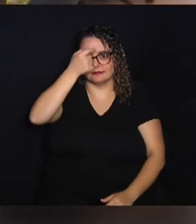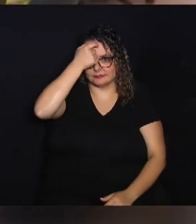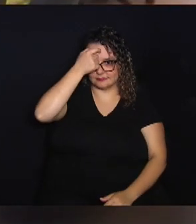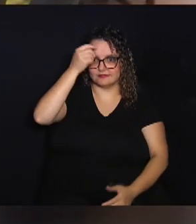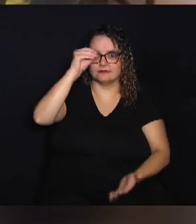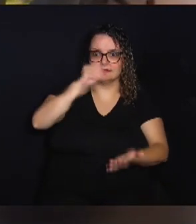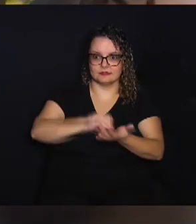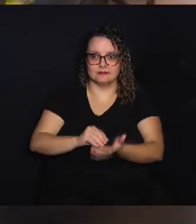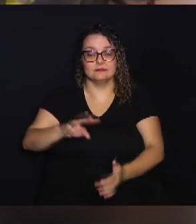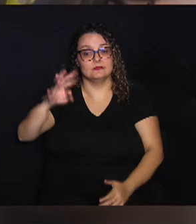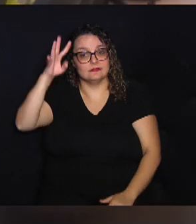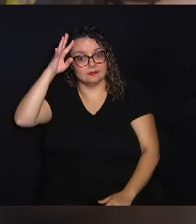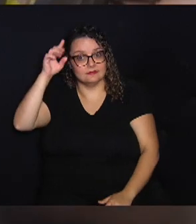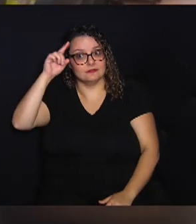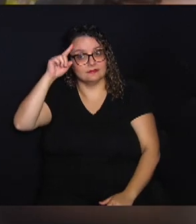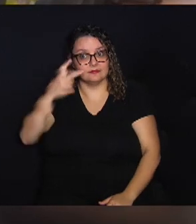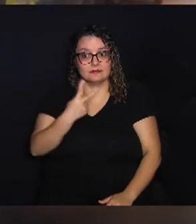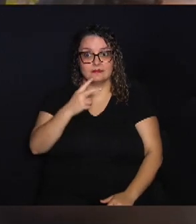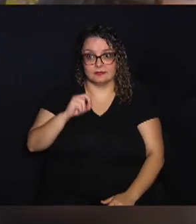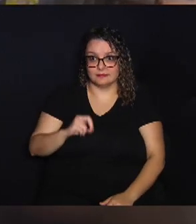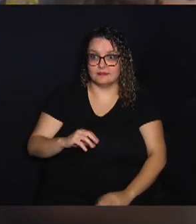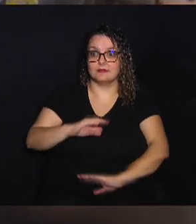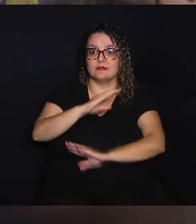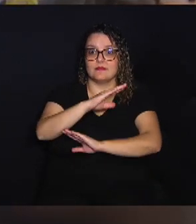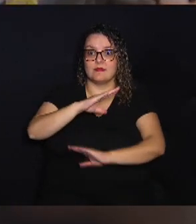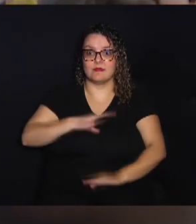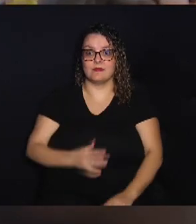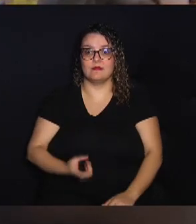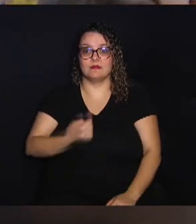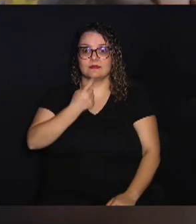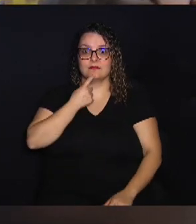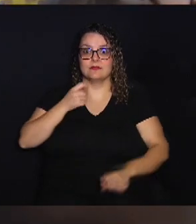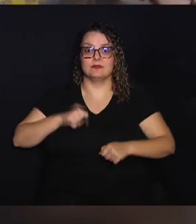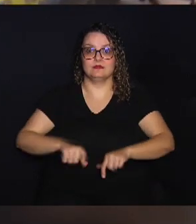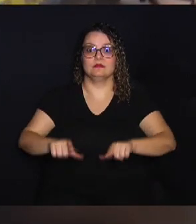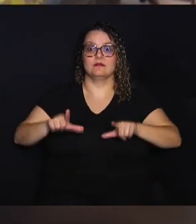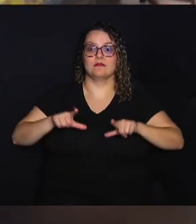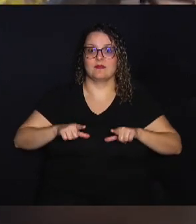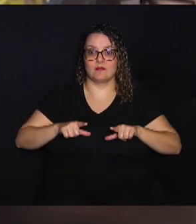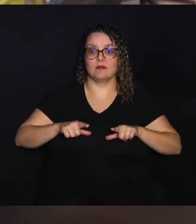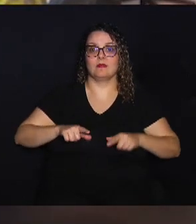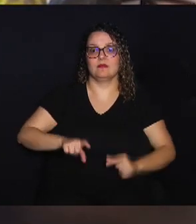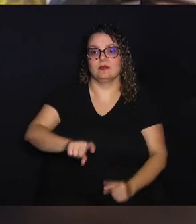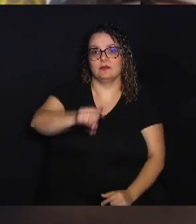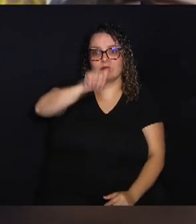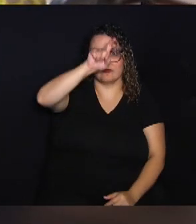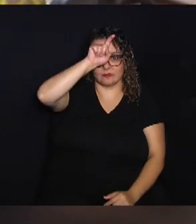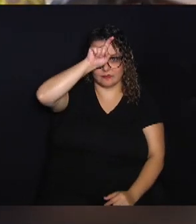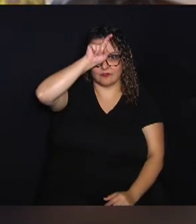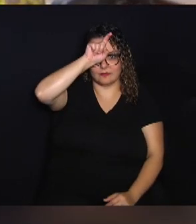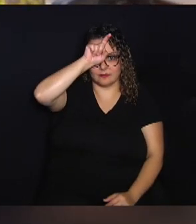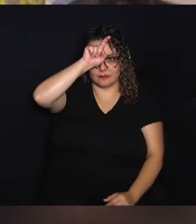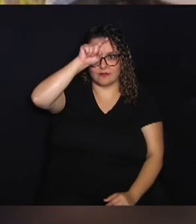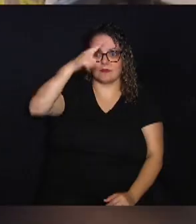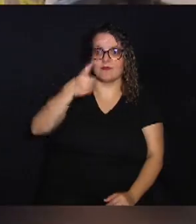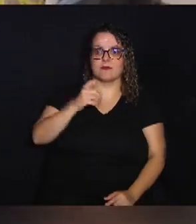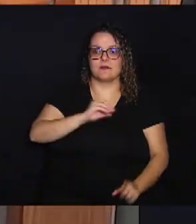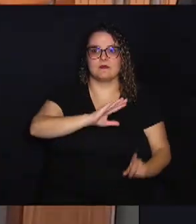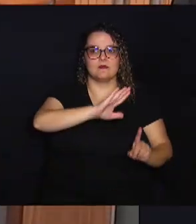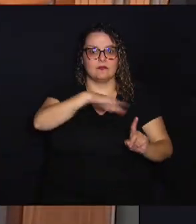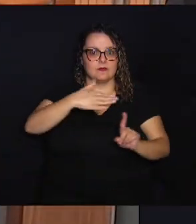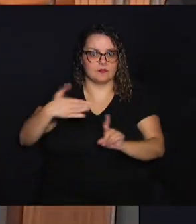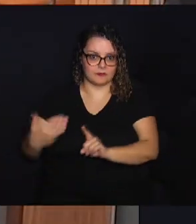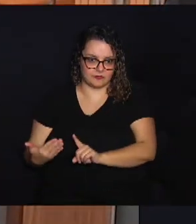última quarta-feira, dia 20, a Câmara de Campinas entregou o diploma Zumbi dos Palmares a 10